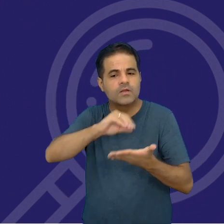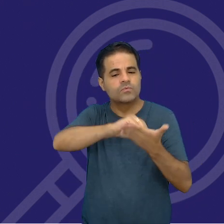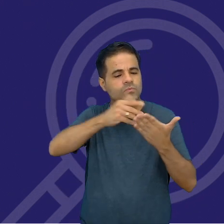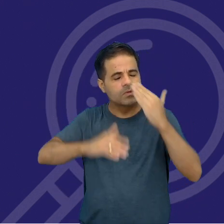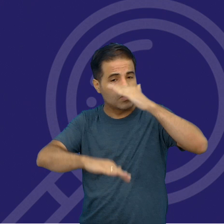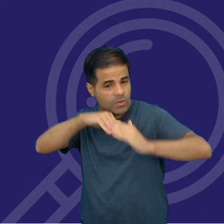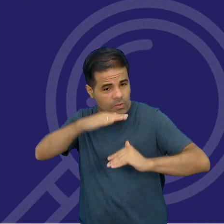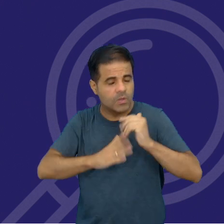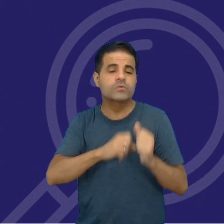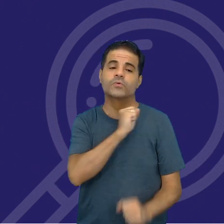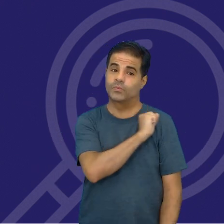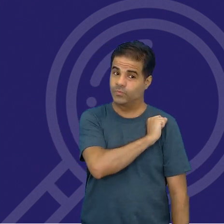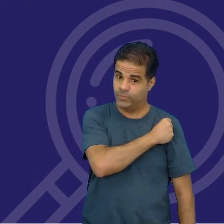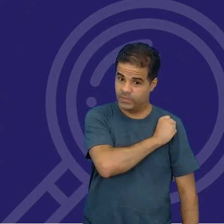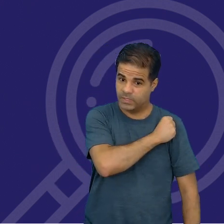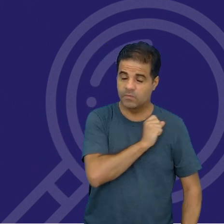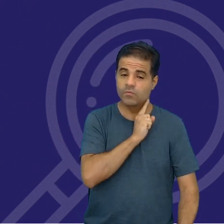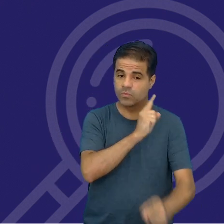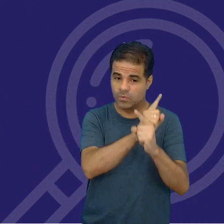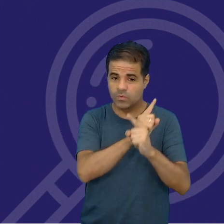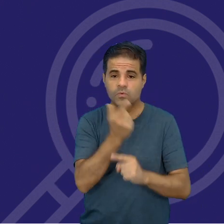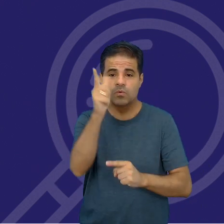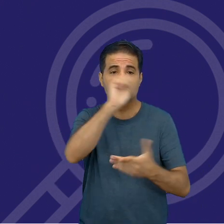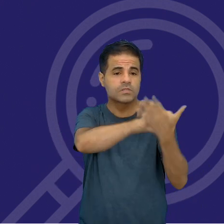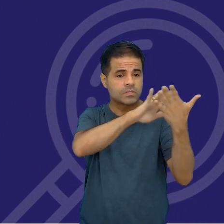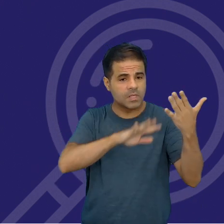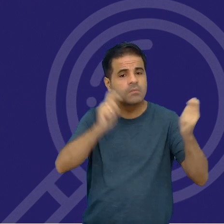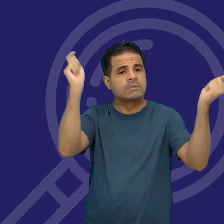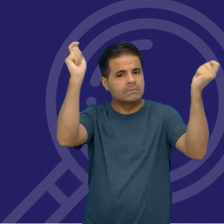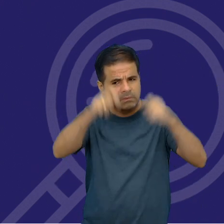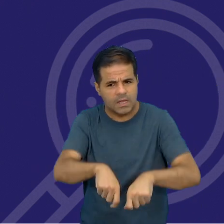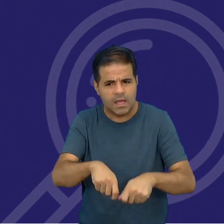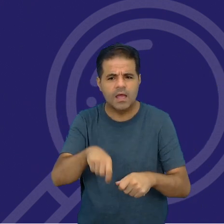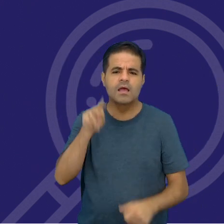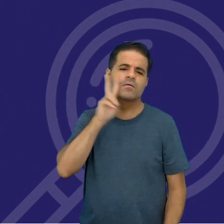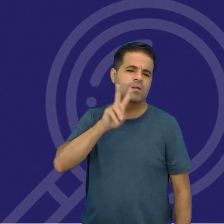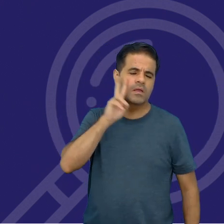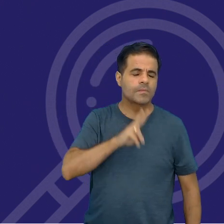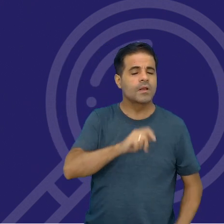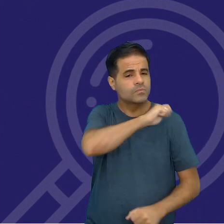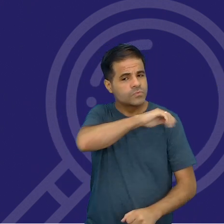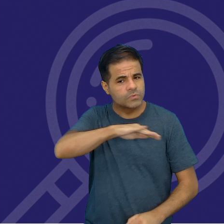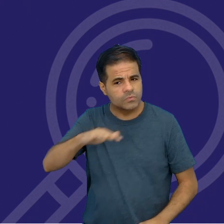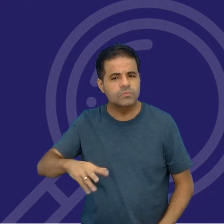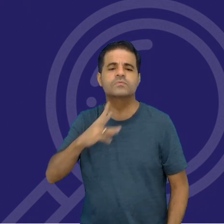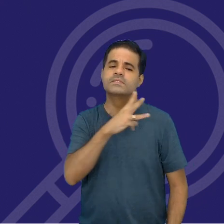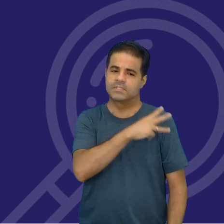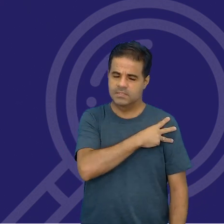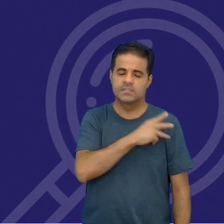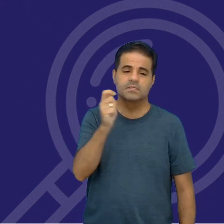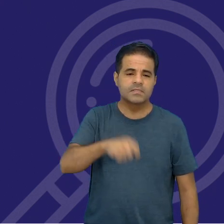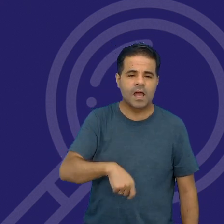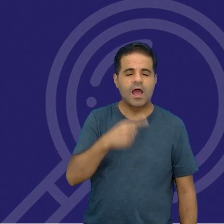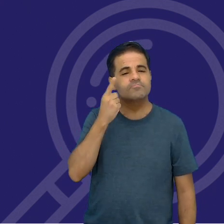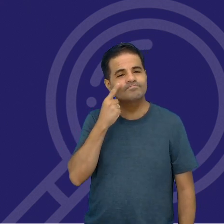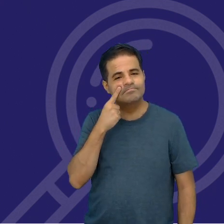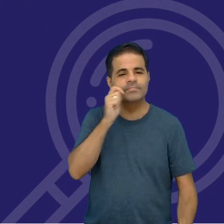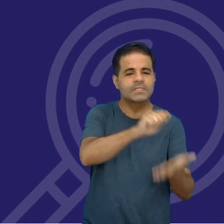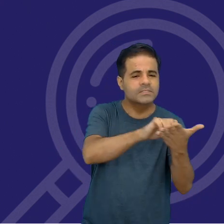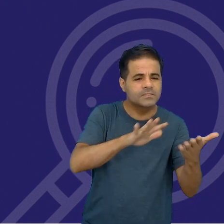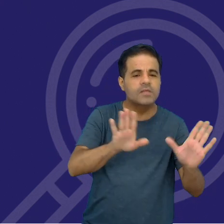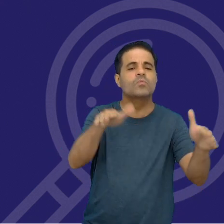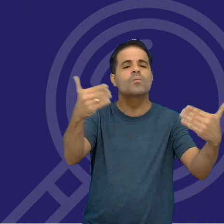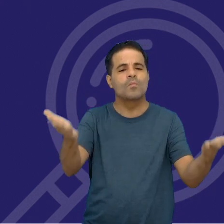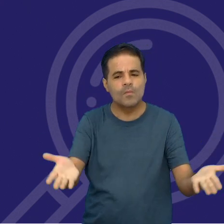em Ação do 8º ano, uma outra atividade que pode ser relembrada para os alunos da terceira série. Então, vamos ver essa